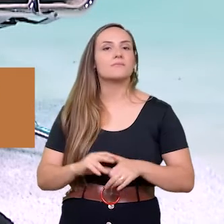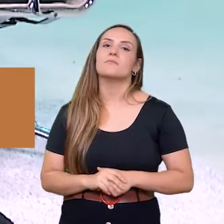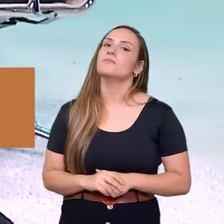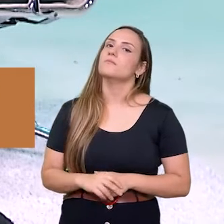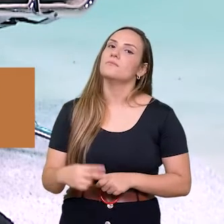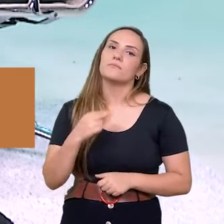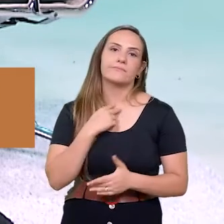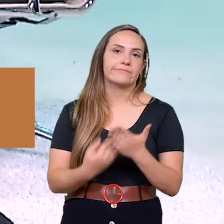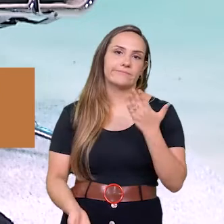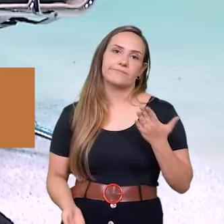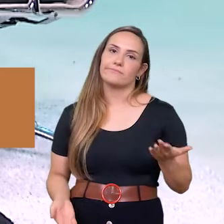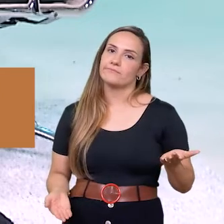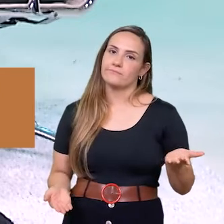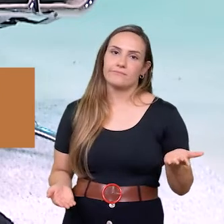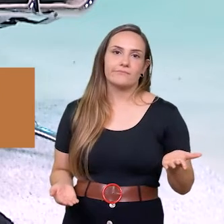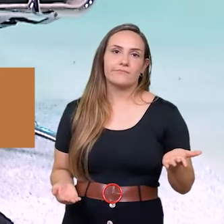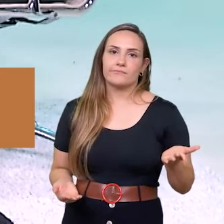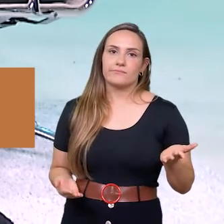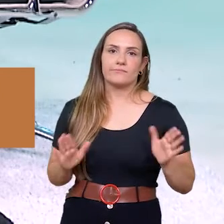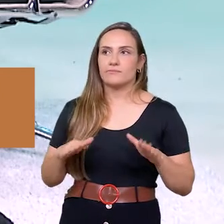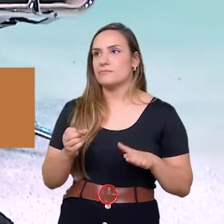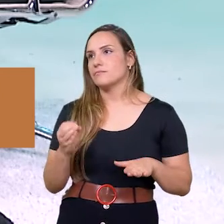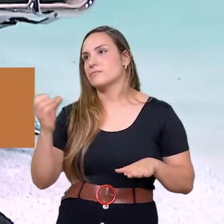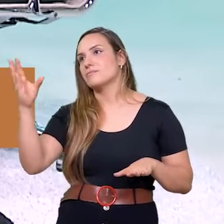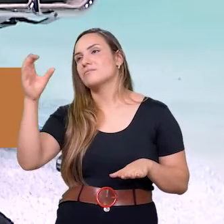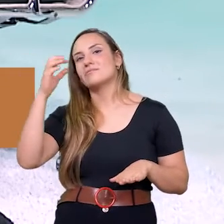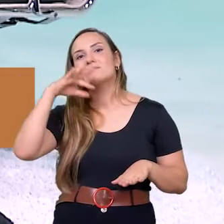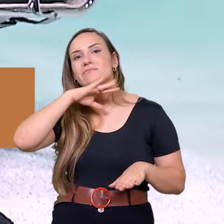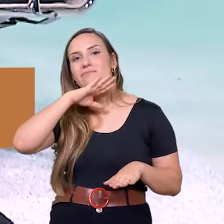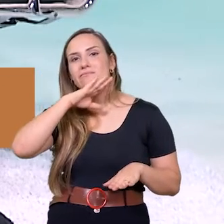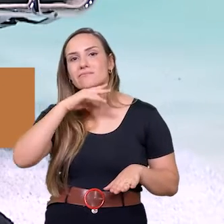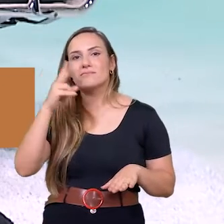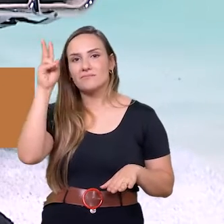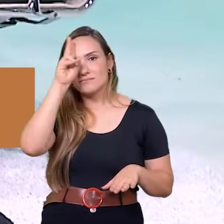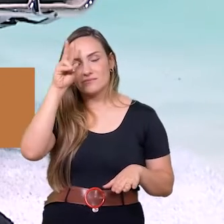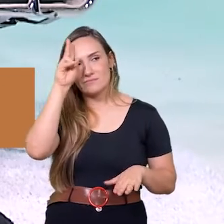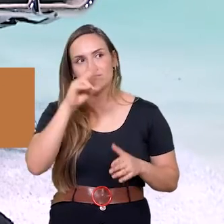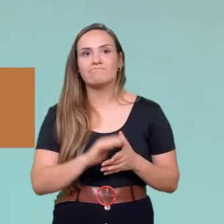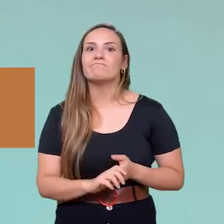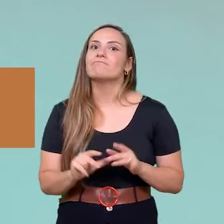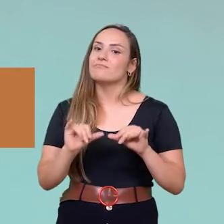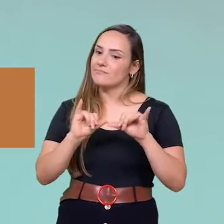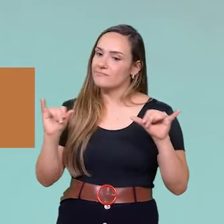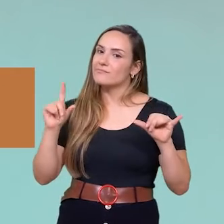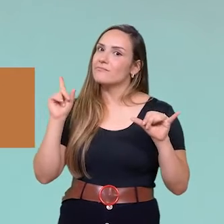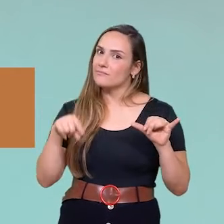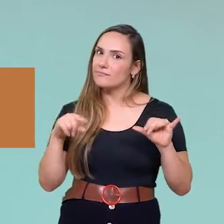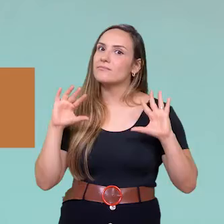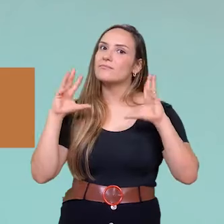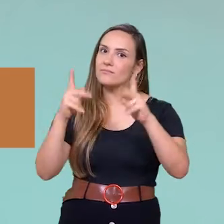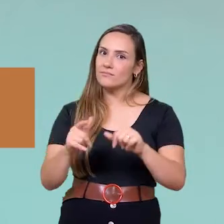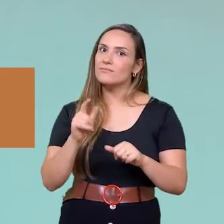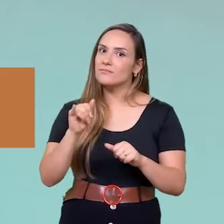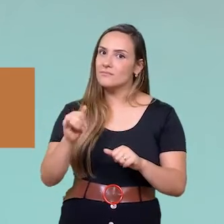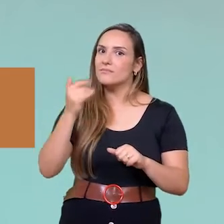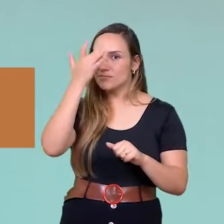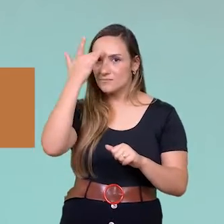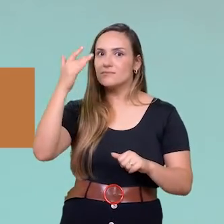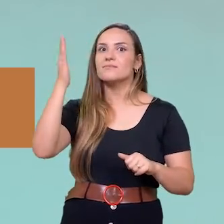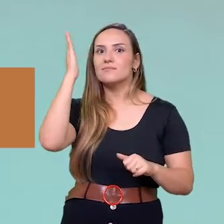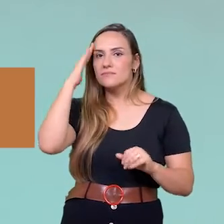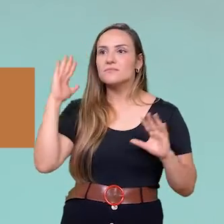antes, para não correr o risco de ter uma viagem mal sucedida. Informação é tudo, né? A pessoa